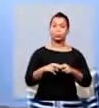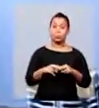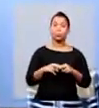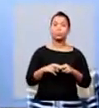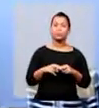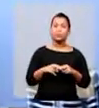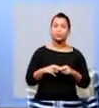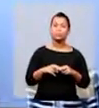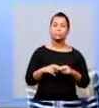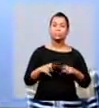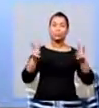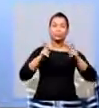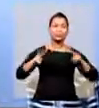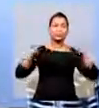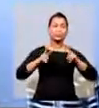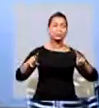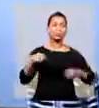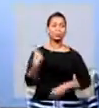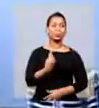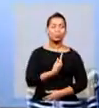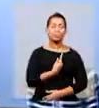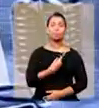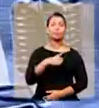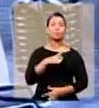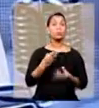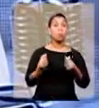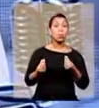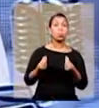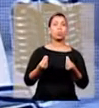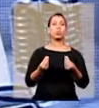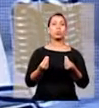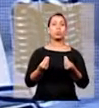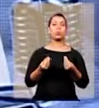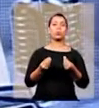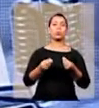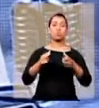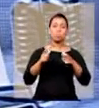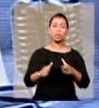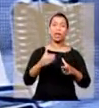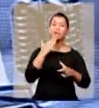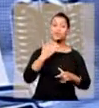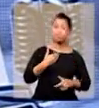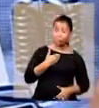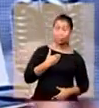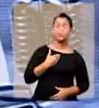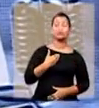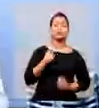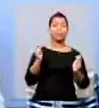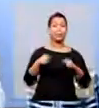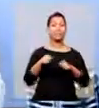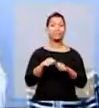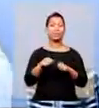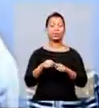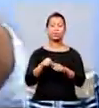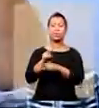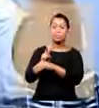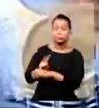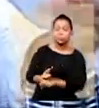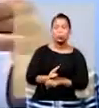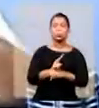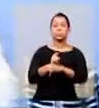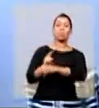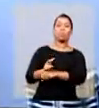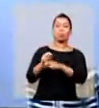clínicas que vêm pedir para que possa fazer a vistoria dentro das clínicas, né? Às vezes, mas eu não vou... Poxa, mas